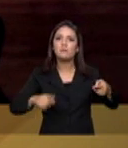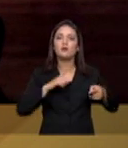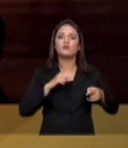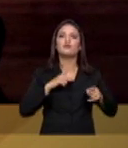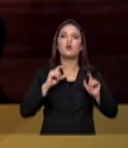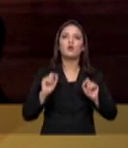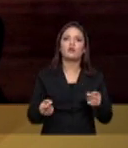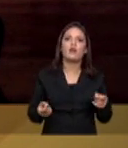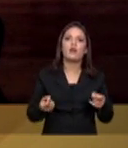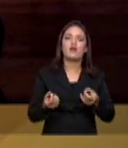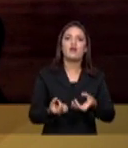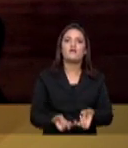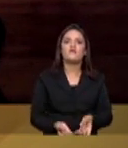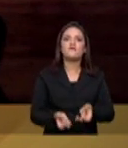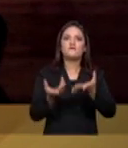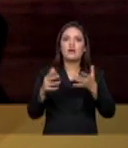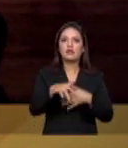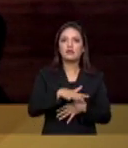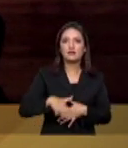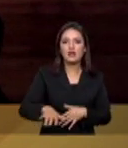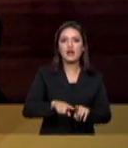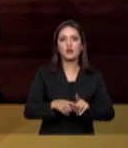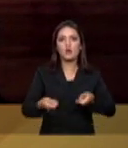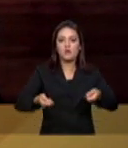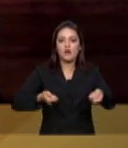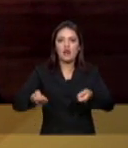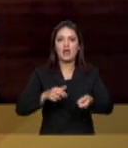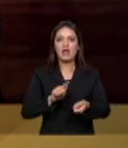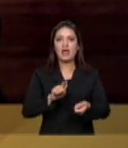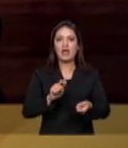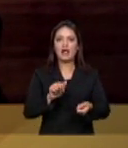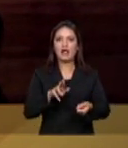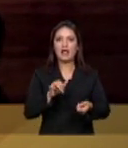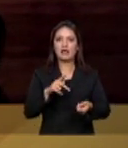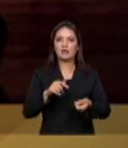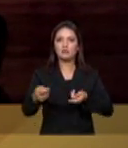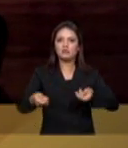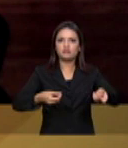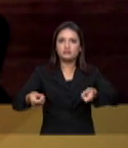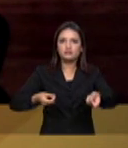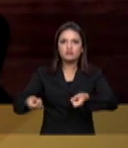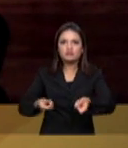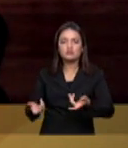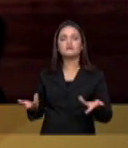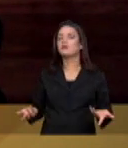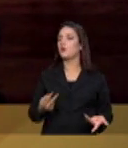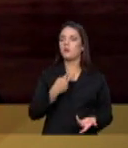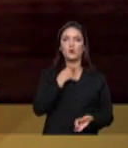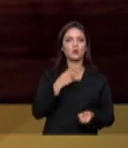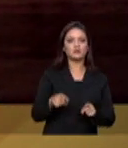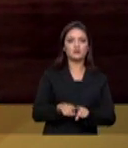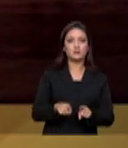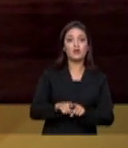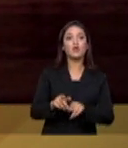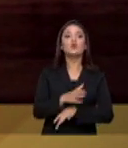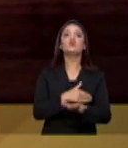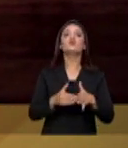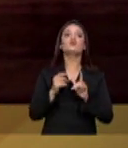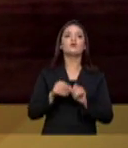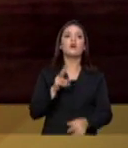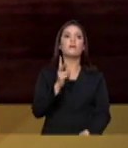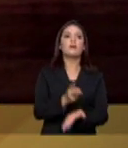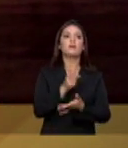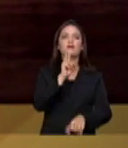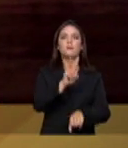indígenas tudo a corroborar a posse permanente com usufruto exclusivo das riquezas